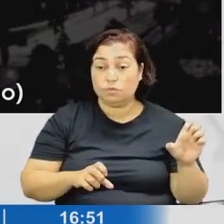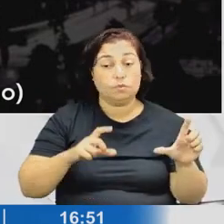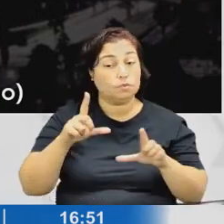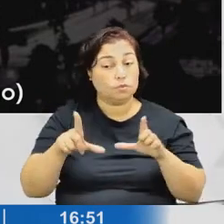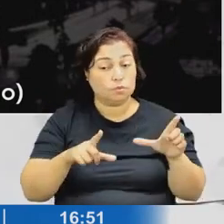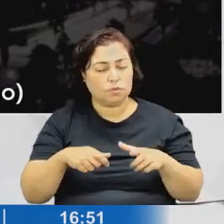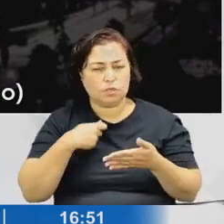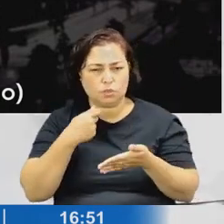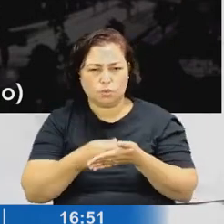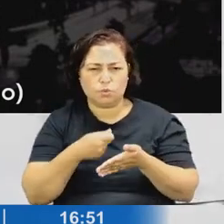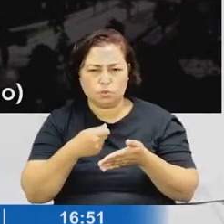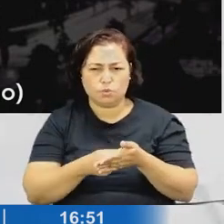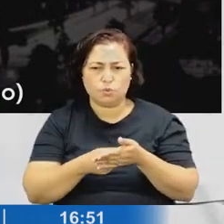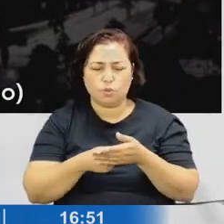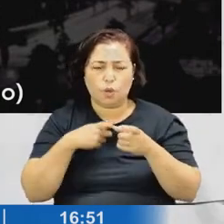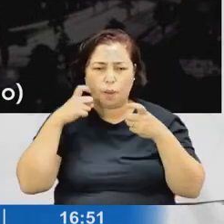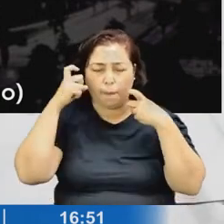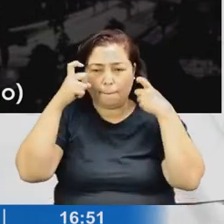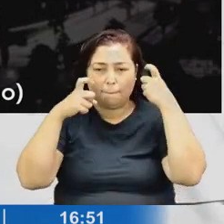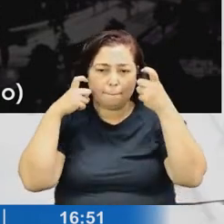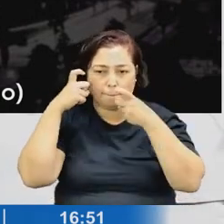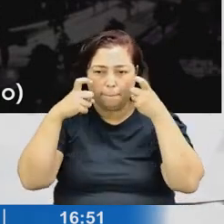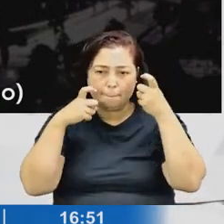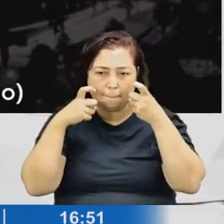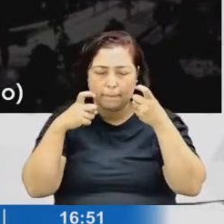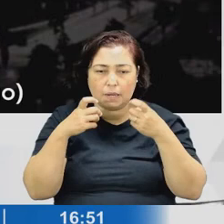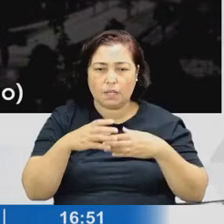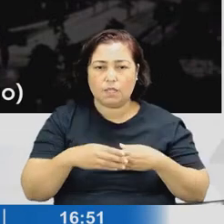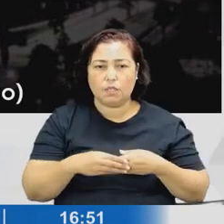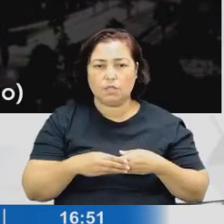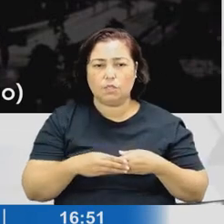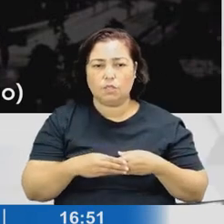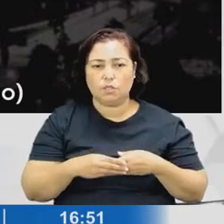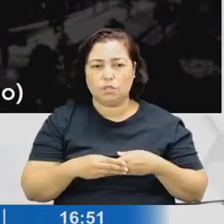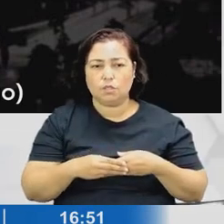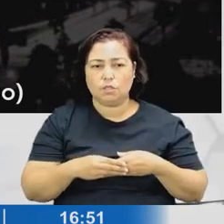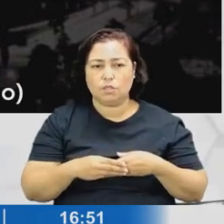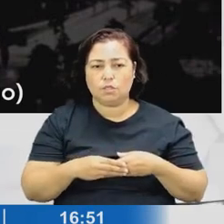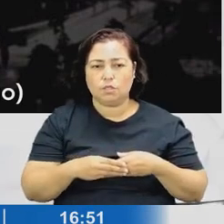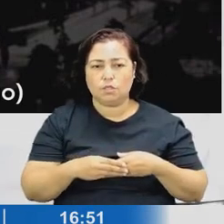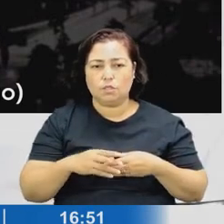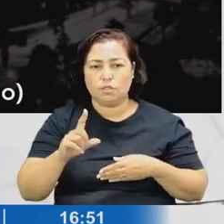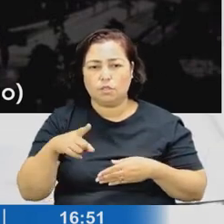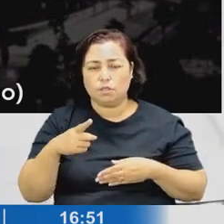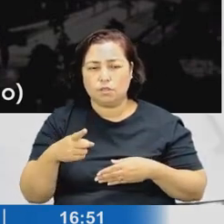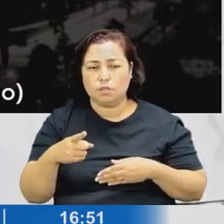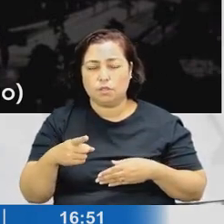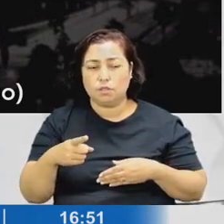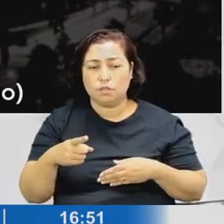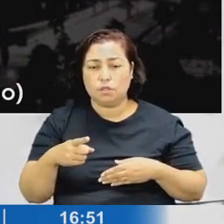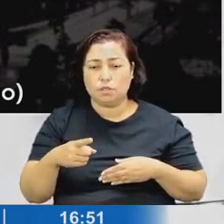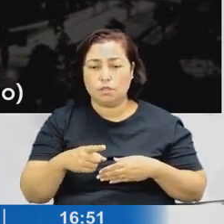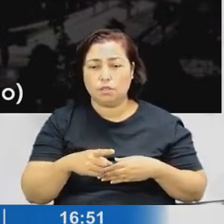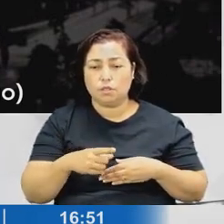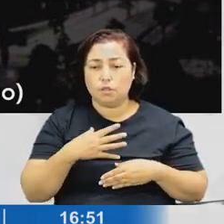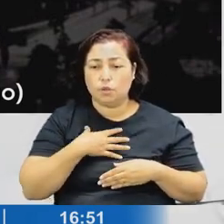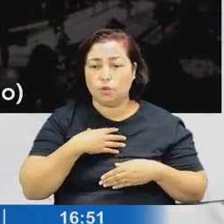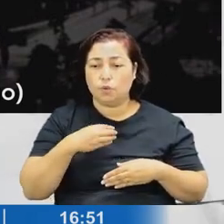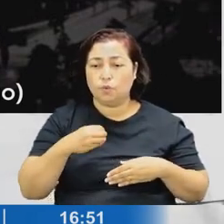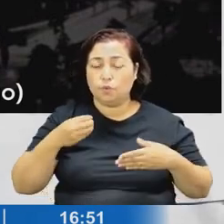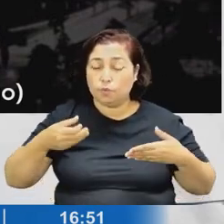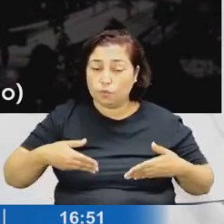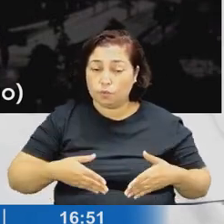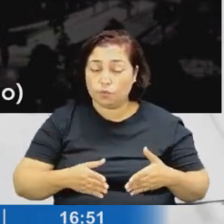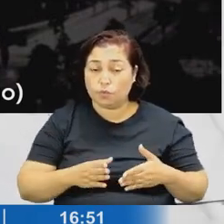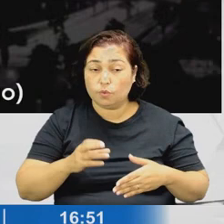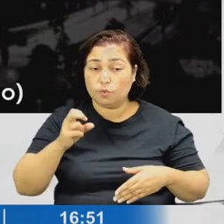duro preocupado o que que o pai e a mãe tá sempre gente depois que uma criança nasce você nunca